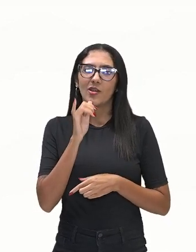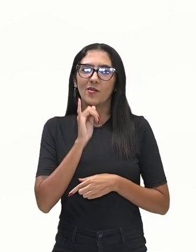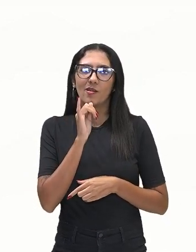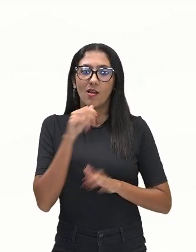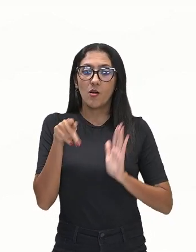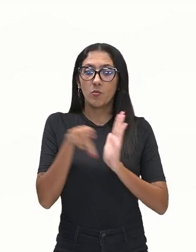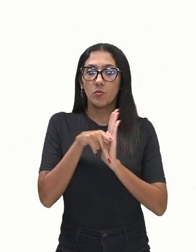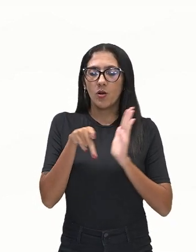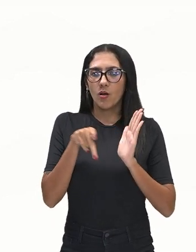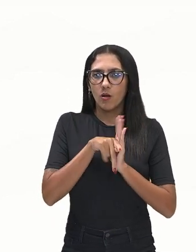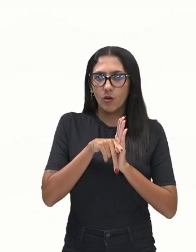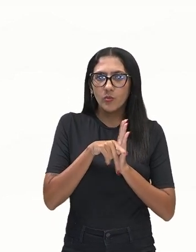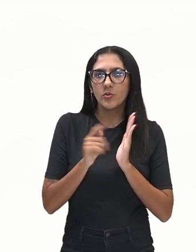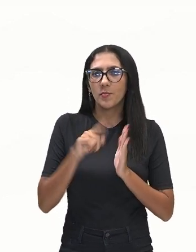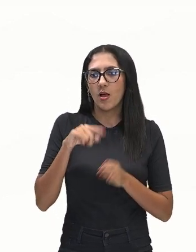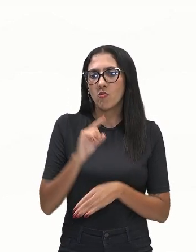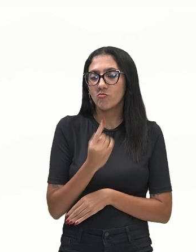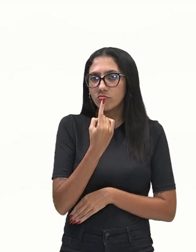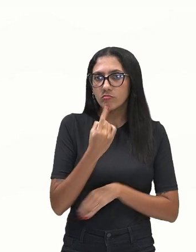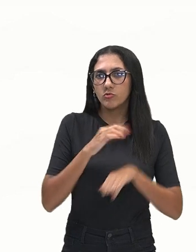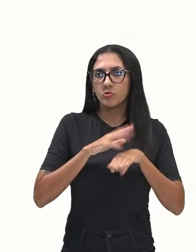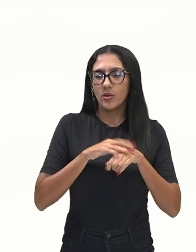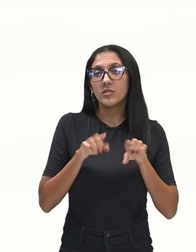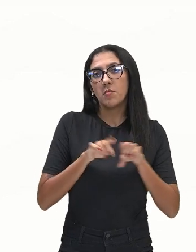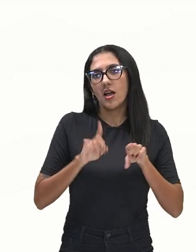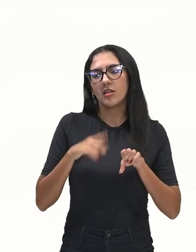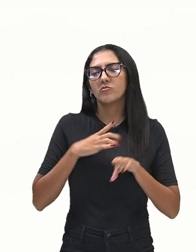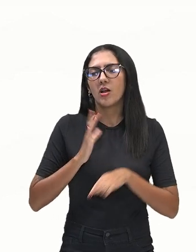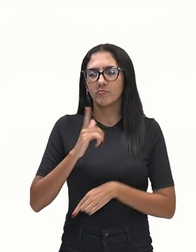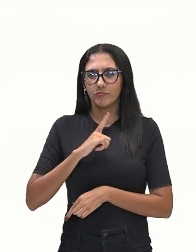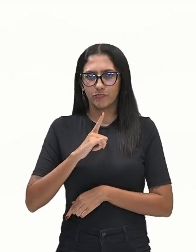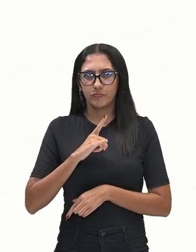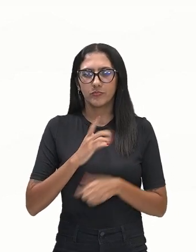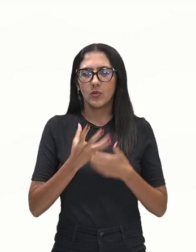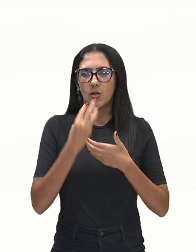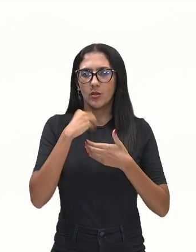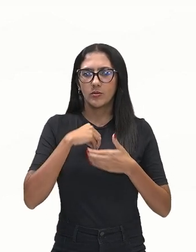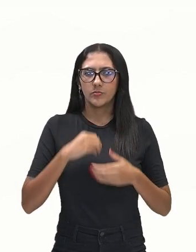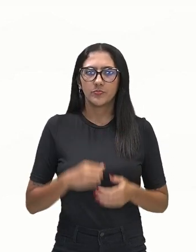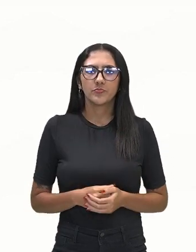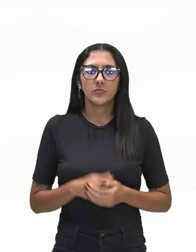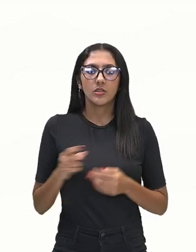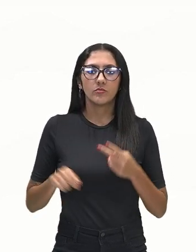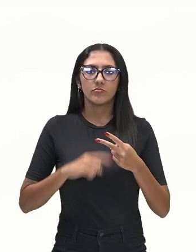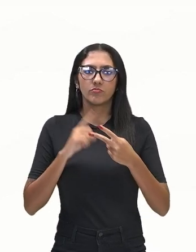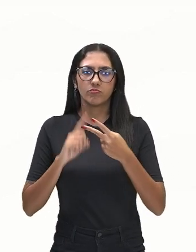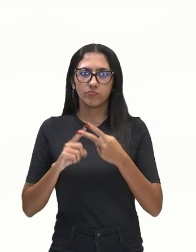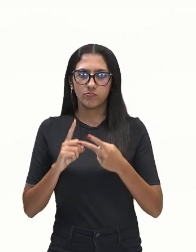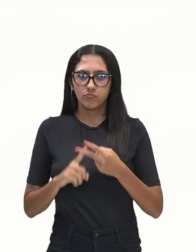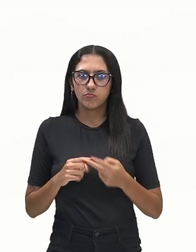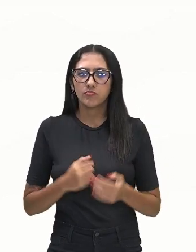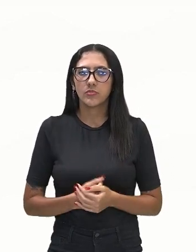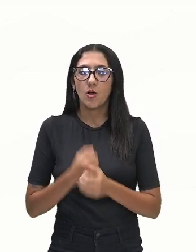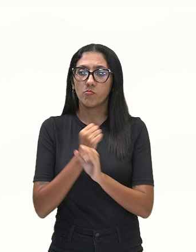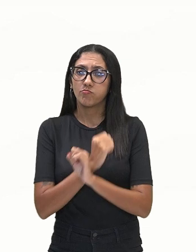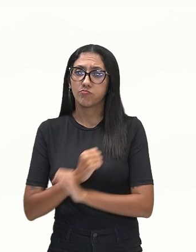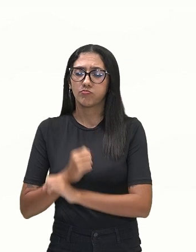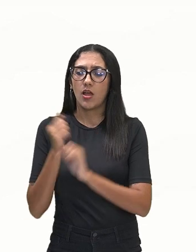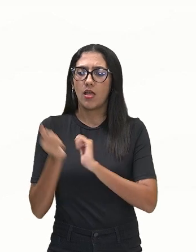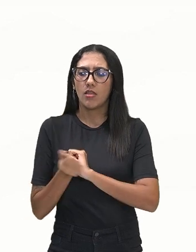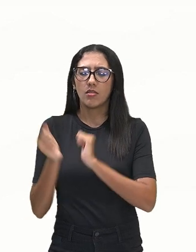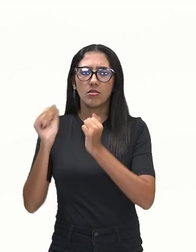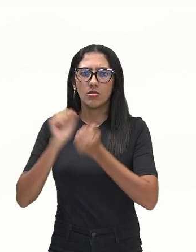por micro-organismo, mas já é uma defesa. E tem a imunidade adaptativa, que ela